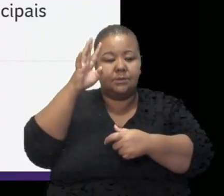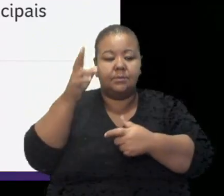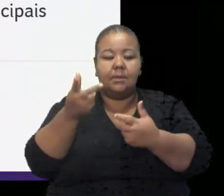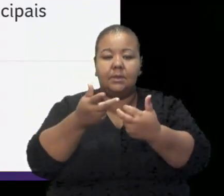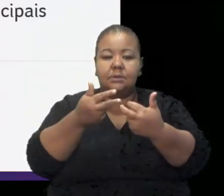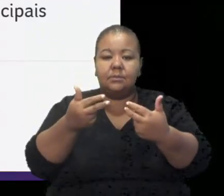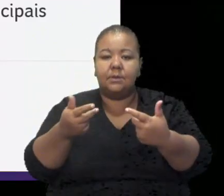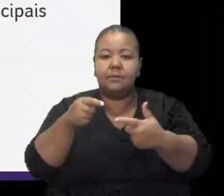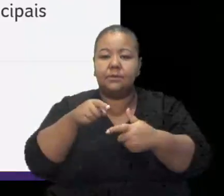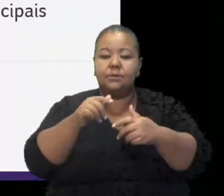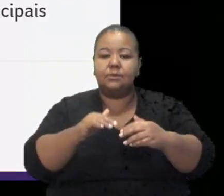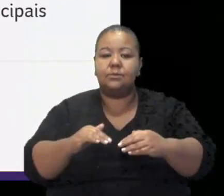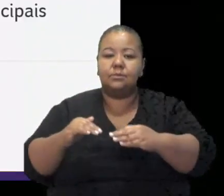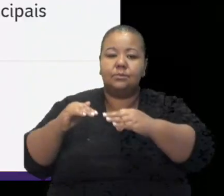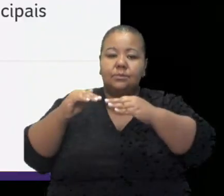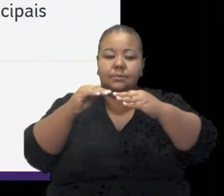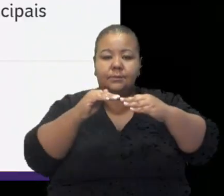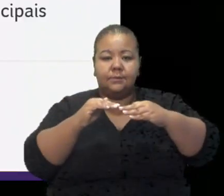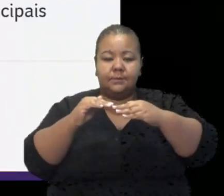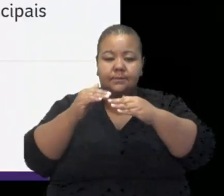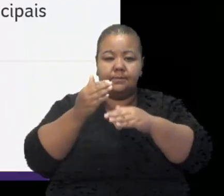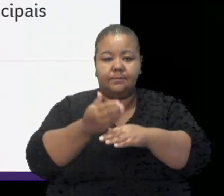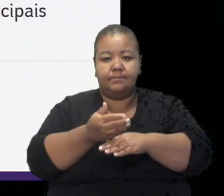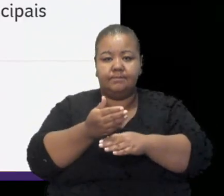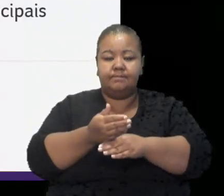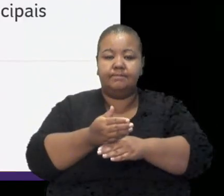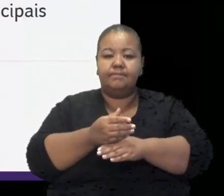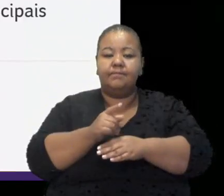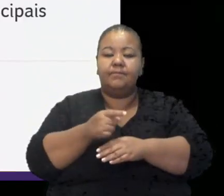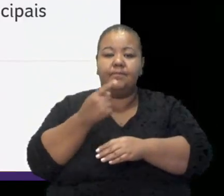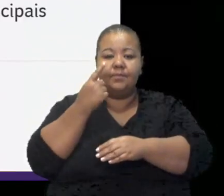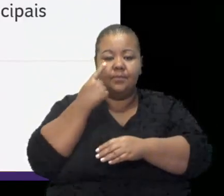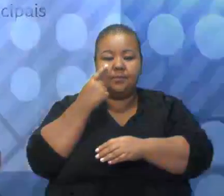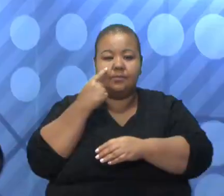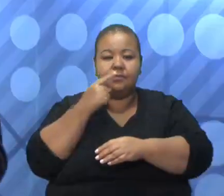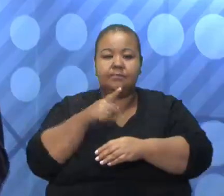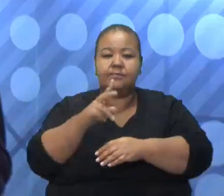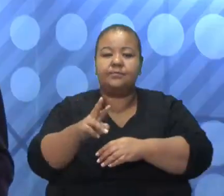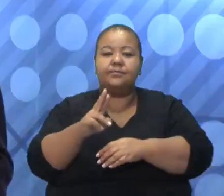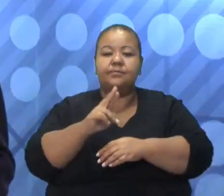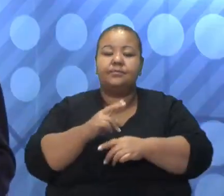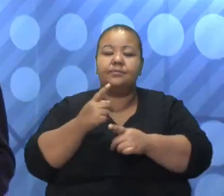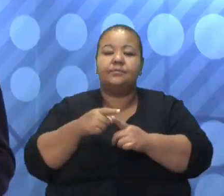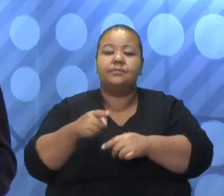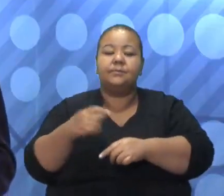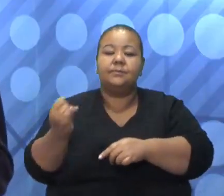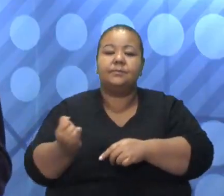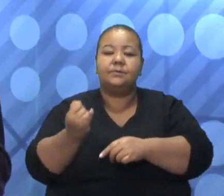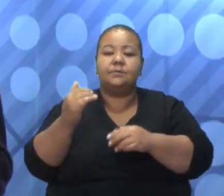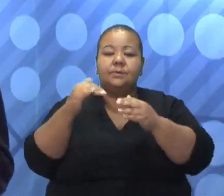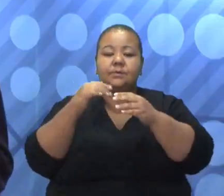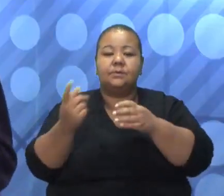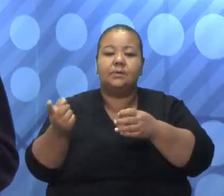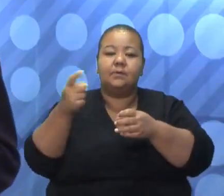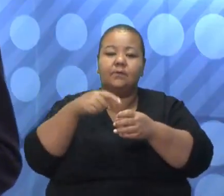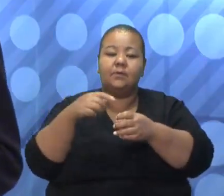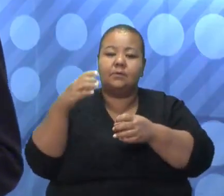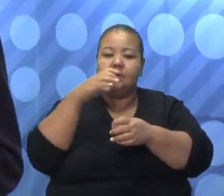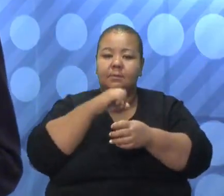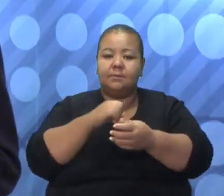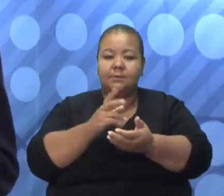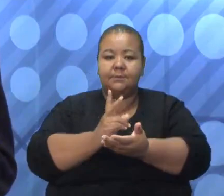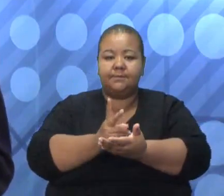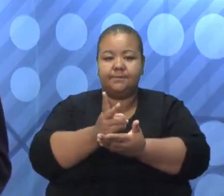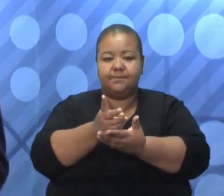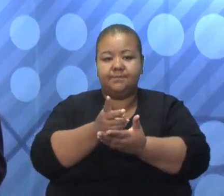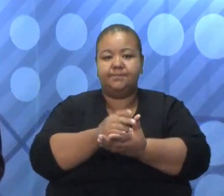principais benefícios da padronização. Então veja aí, me fale por que é importante padronizar e eu volto daqui a pouquinho para a gente